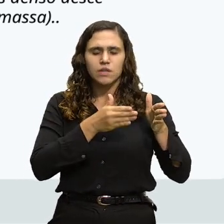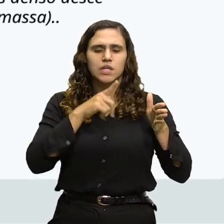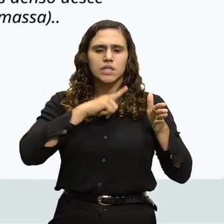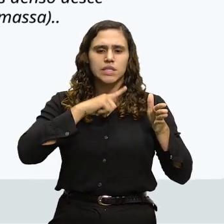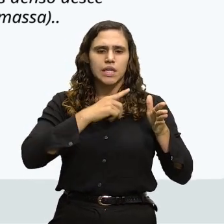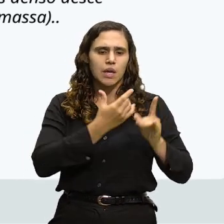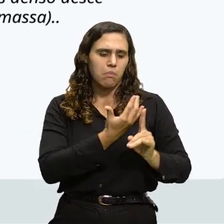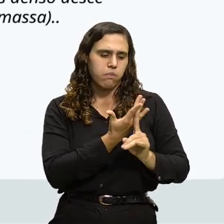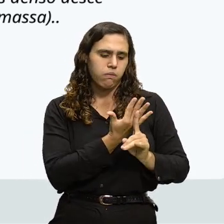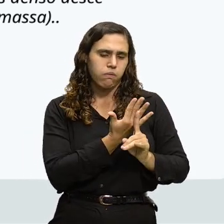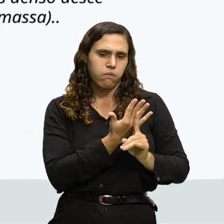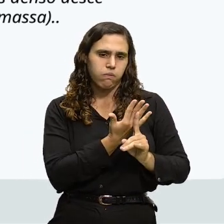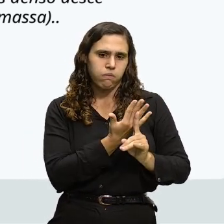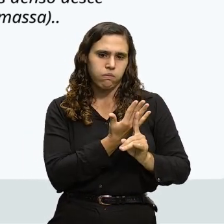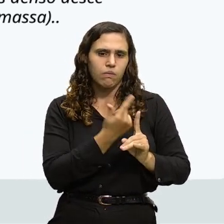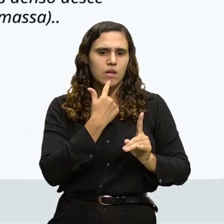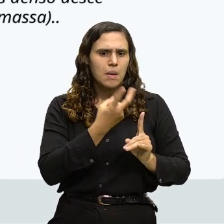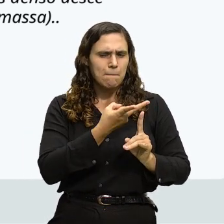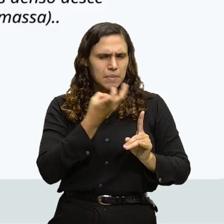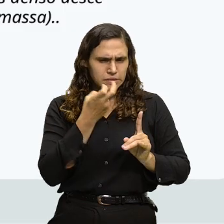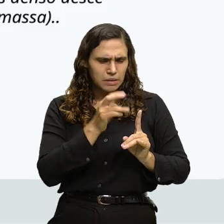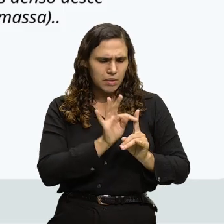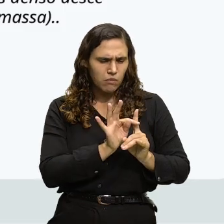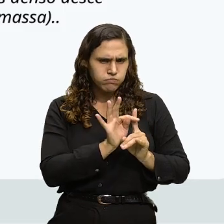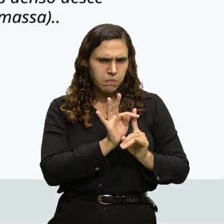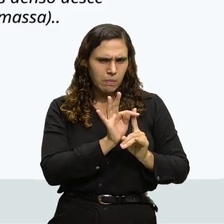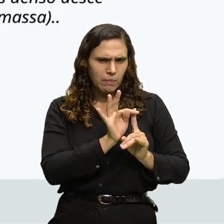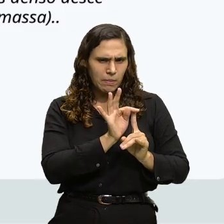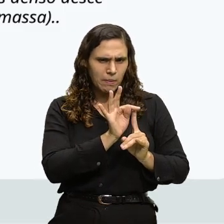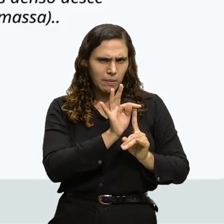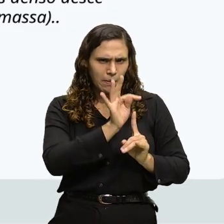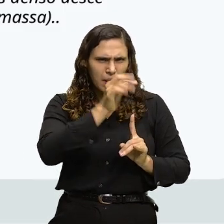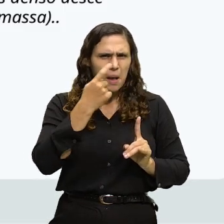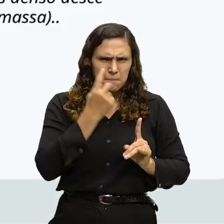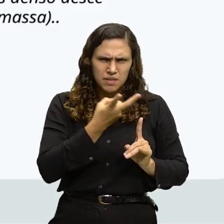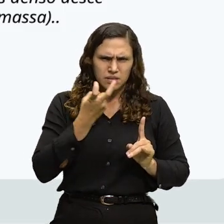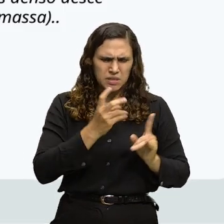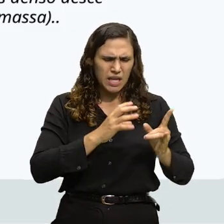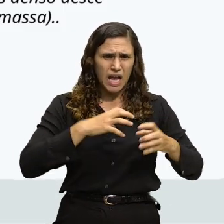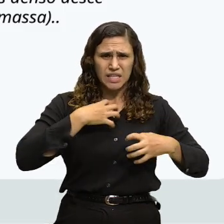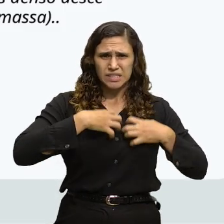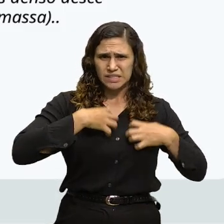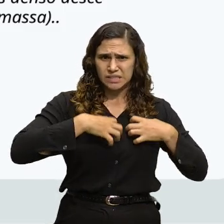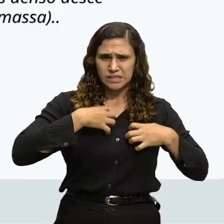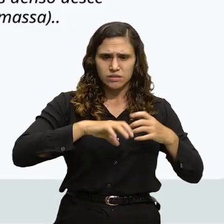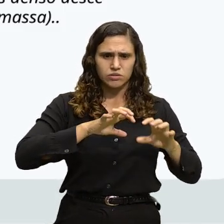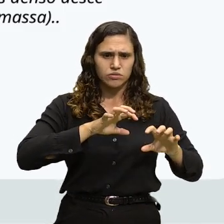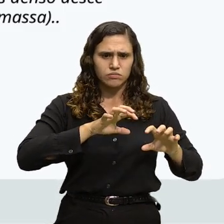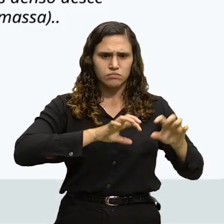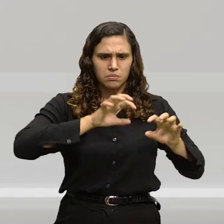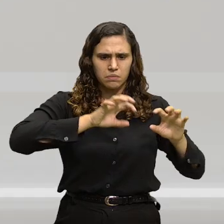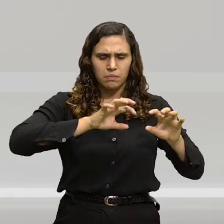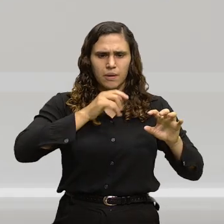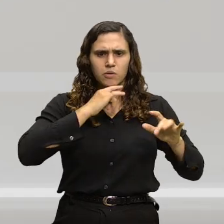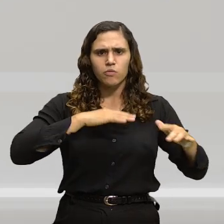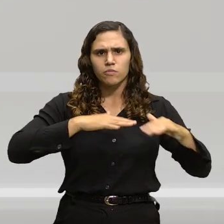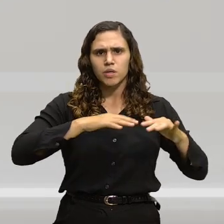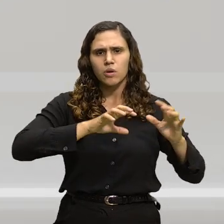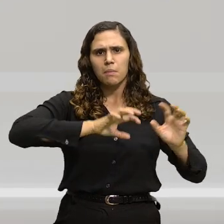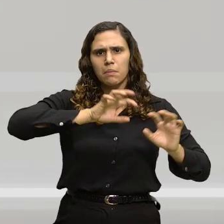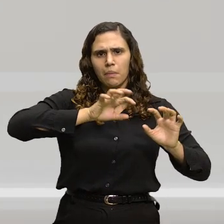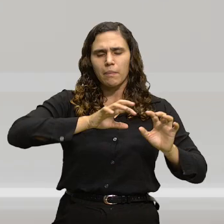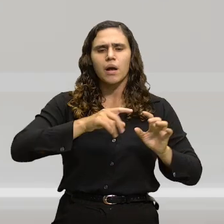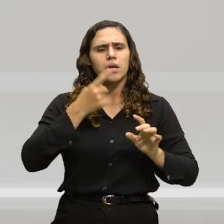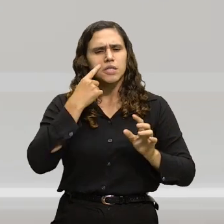aquecer esse recipiente de volume V, a gente nota que as moléculas elas começaram a ficar agitadas. E tem poucas moléculas ali. Isso me diz